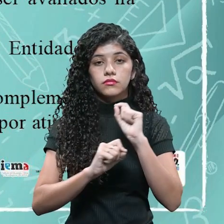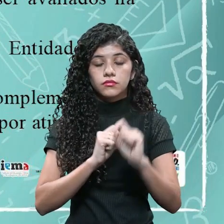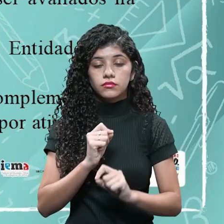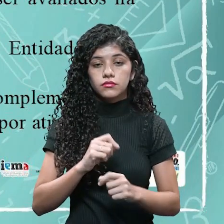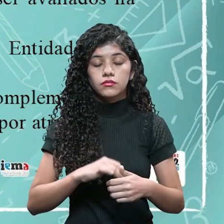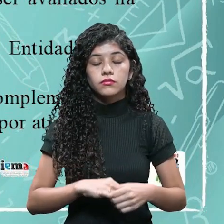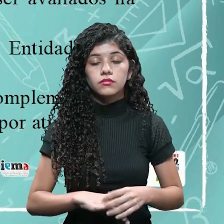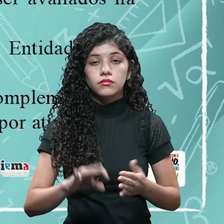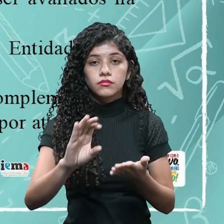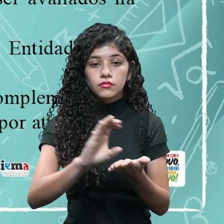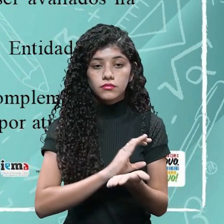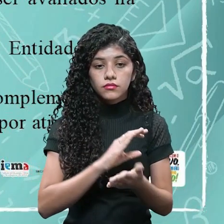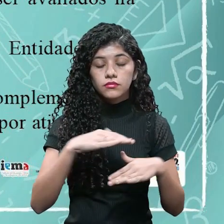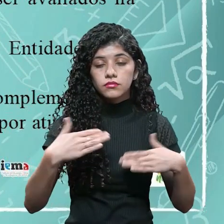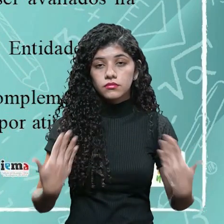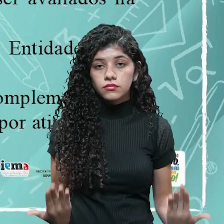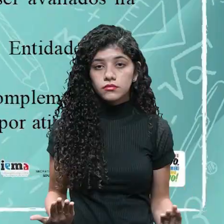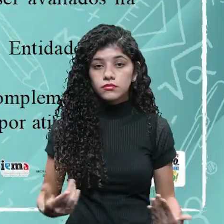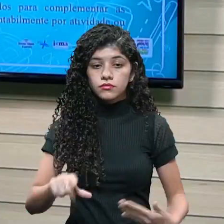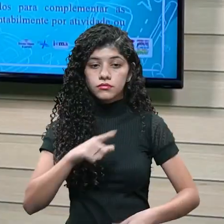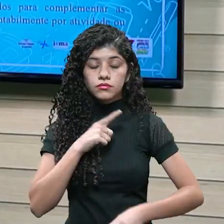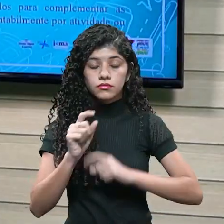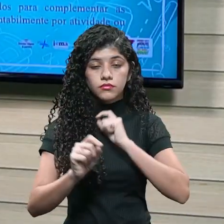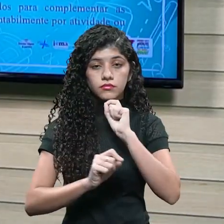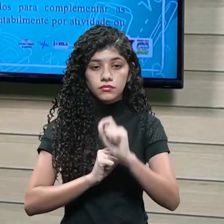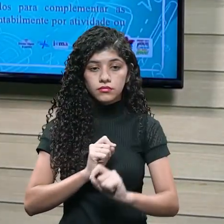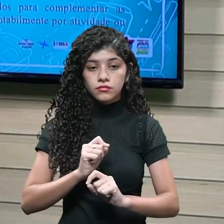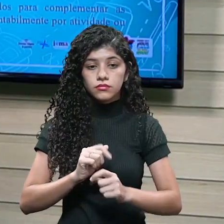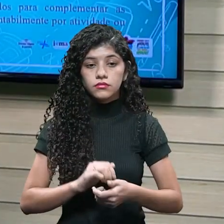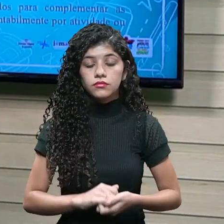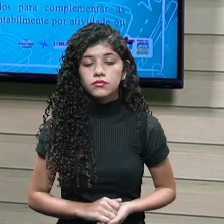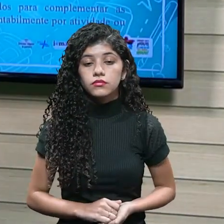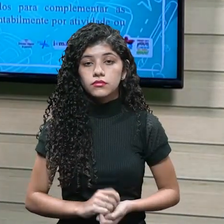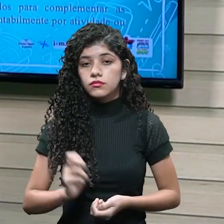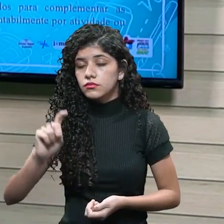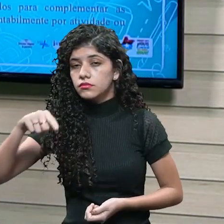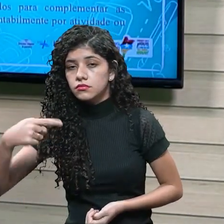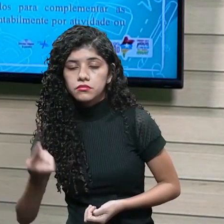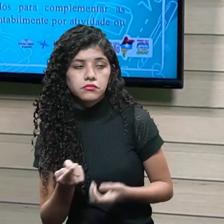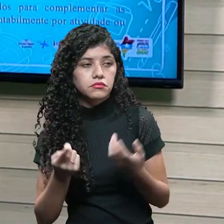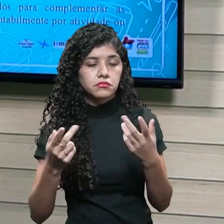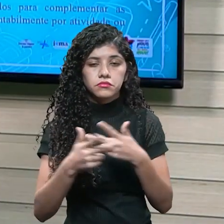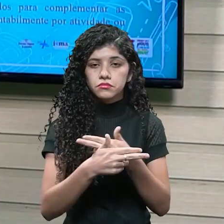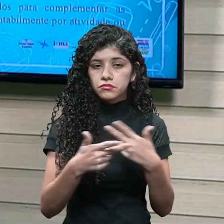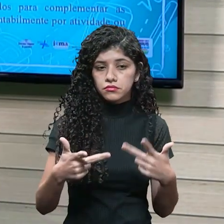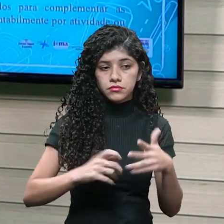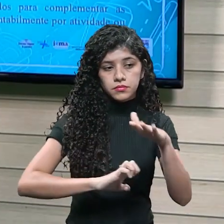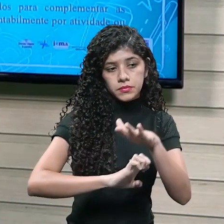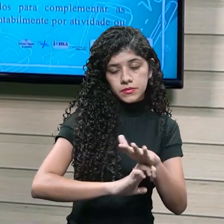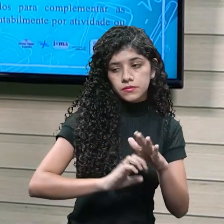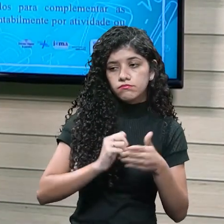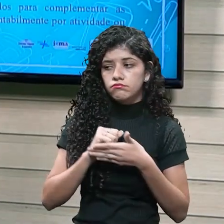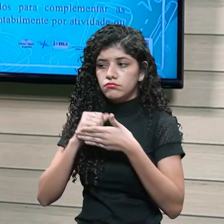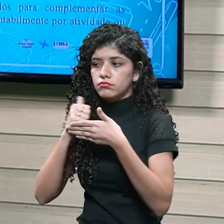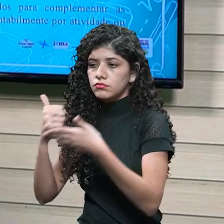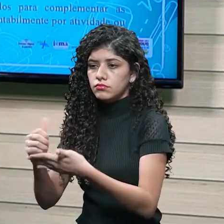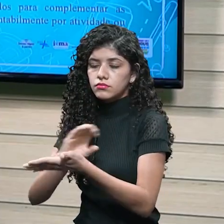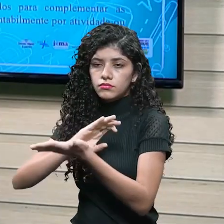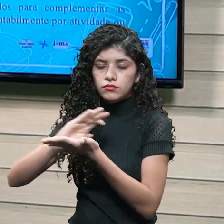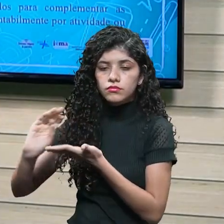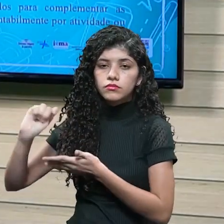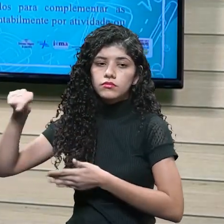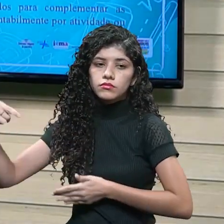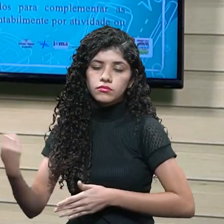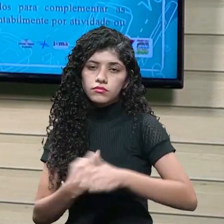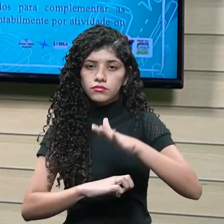pelo custo de aquisição. Então, existem cooperativas que investem em outras cooperativas. Existem cooperativas que